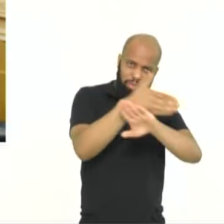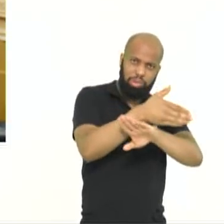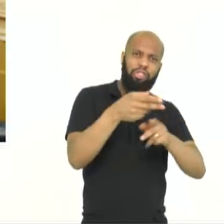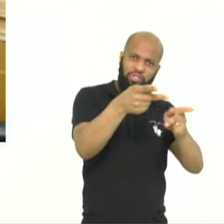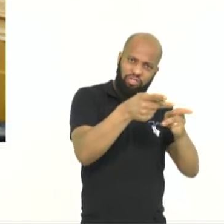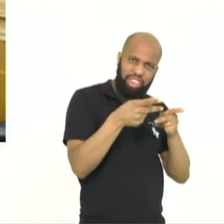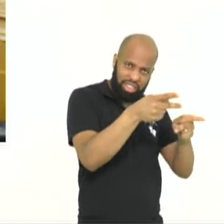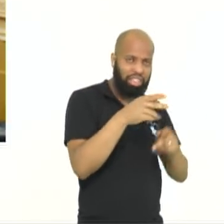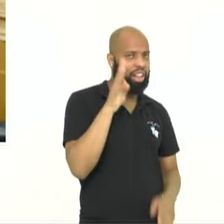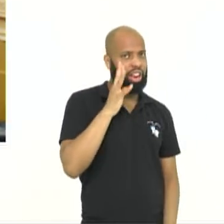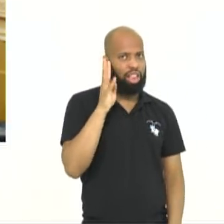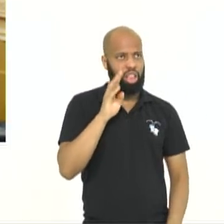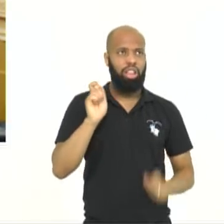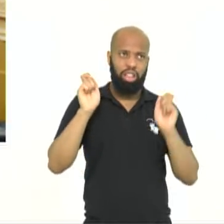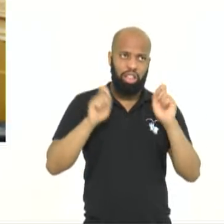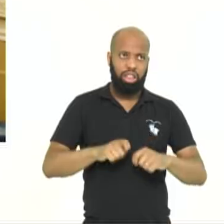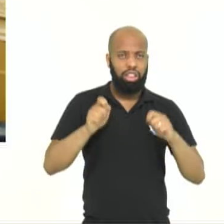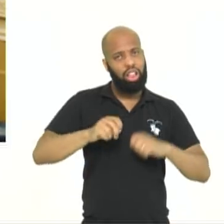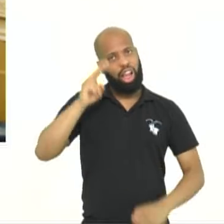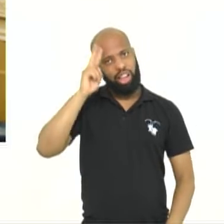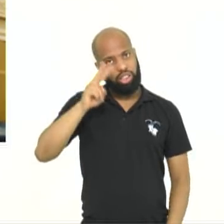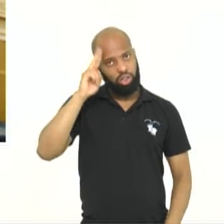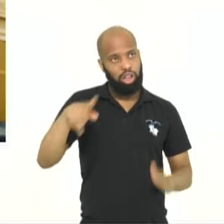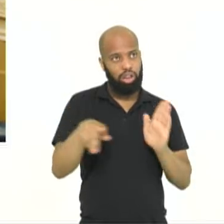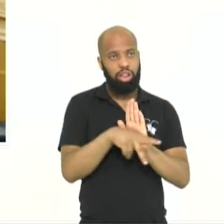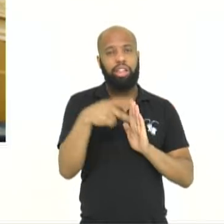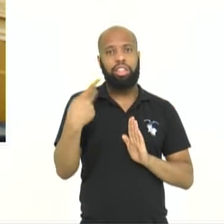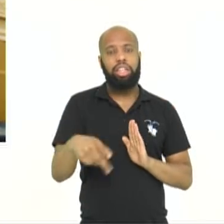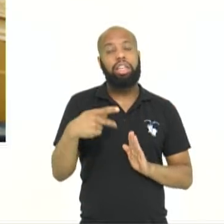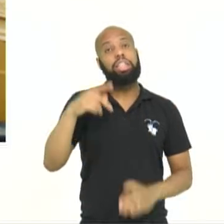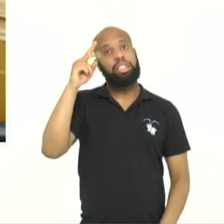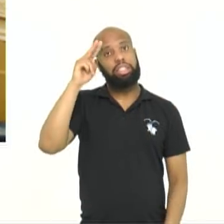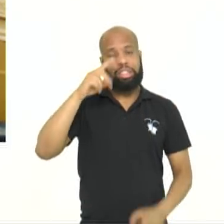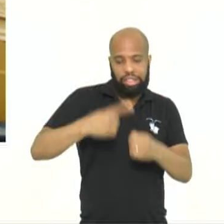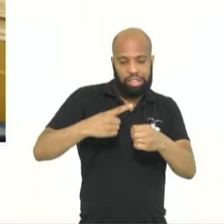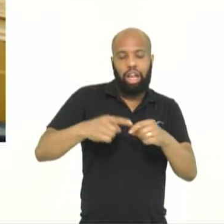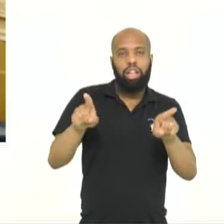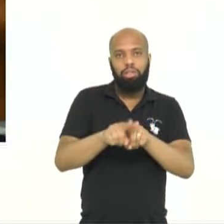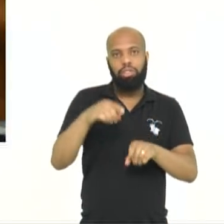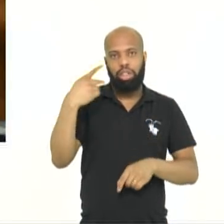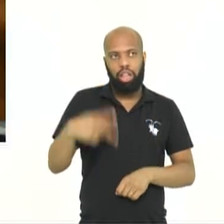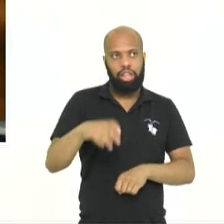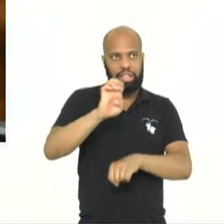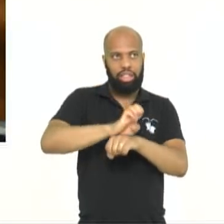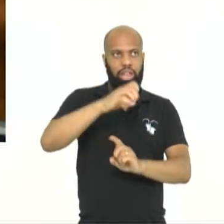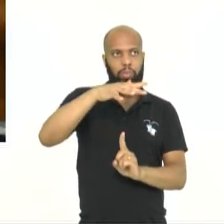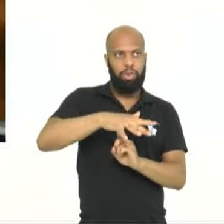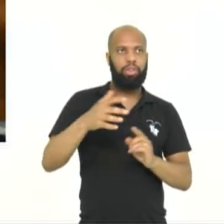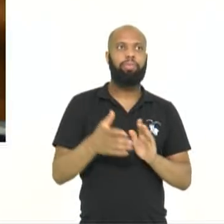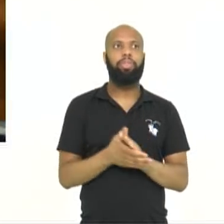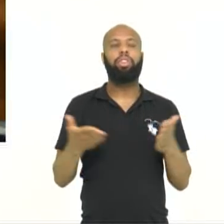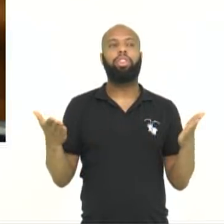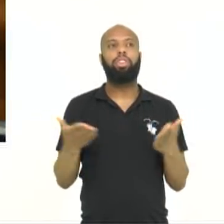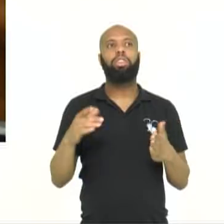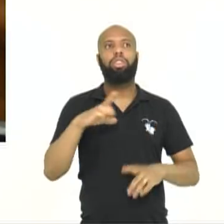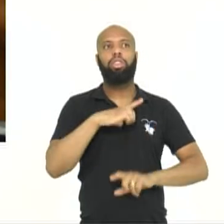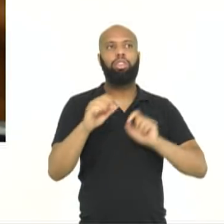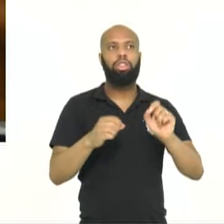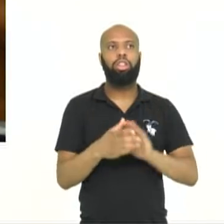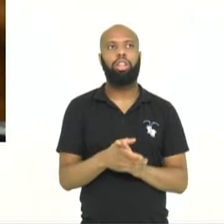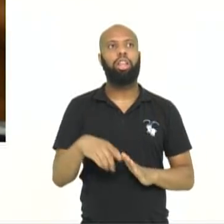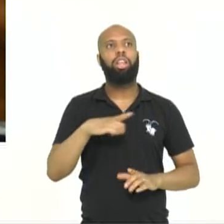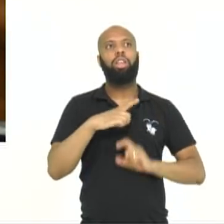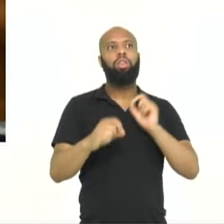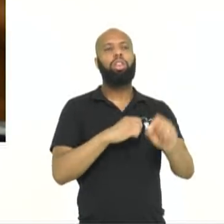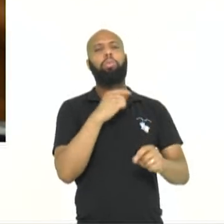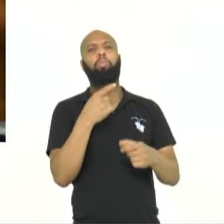lugar interessantíssimo para a história da nossa cidade e do nosso estado. Então, o grande